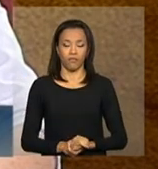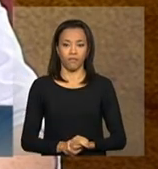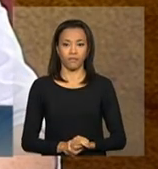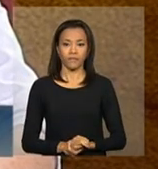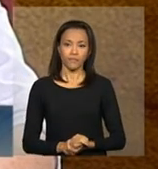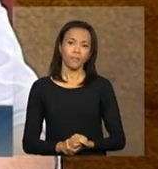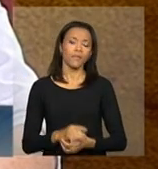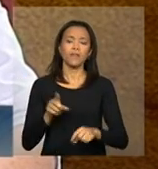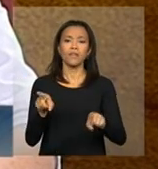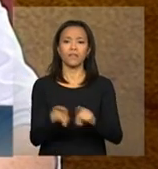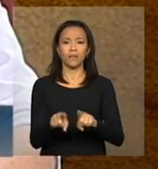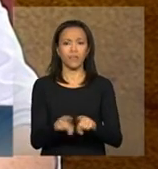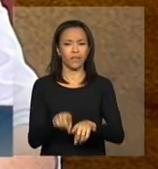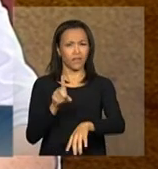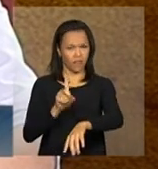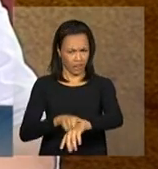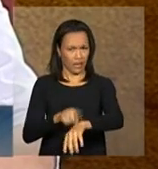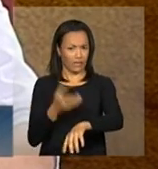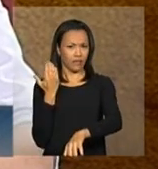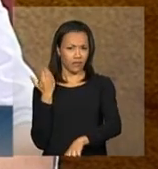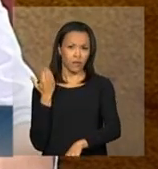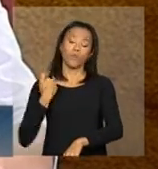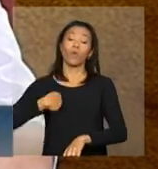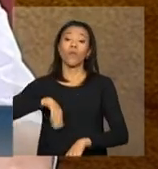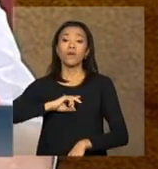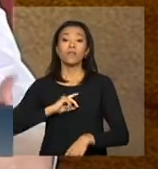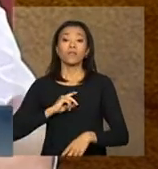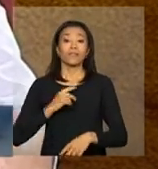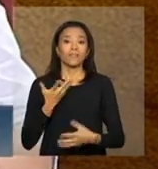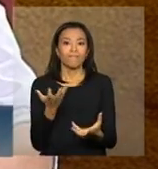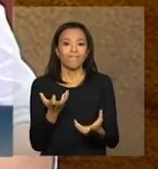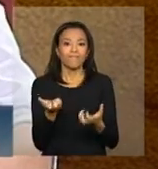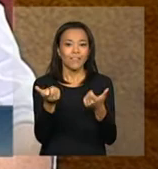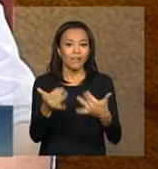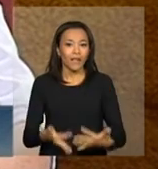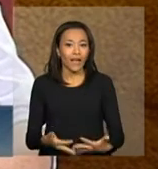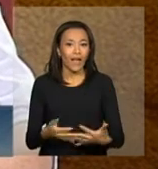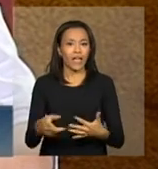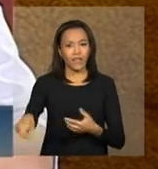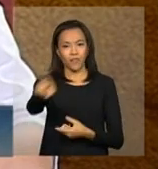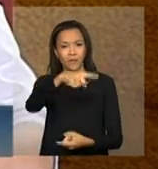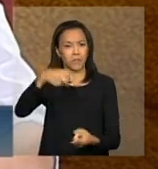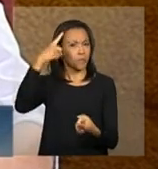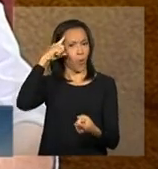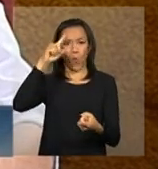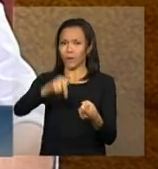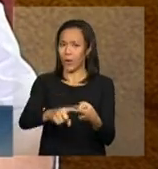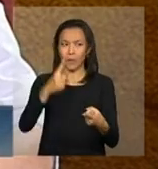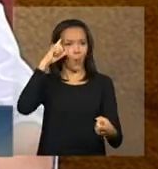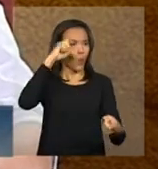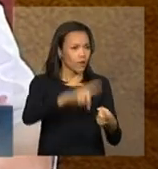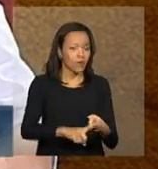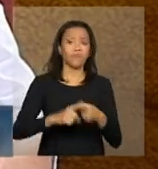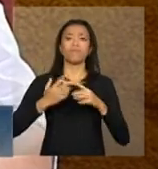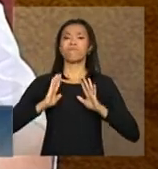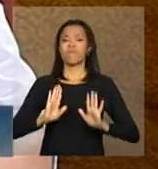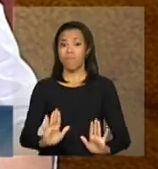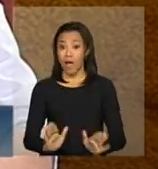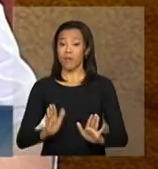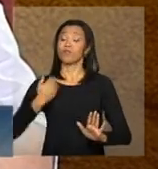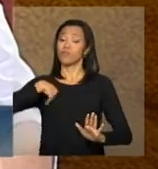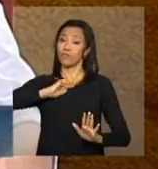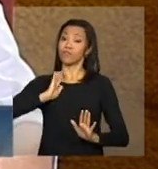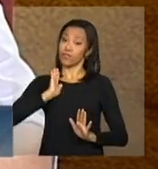E naquela ocasião, quer dizer, nós tentamos explicar, vocês disseram que não concordavam, né, falei, mas nós já colocamos